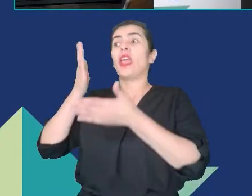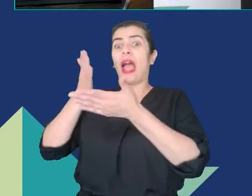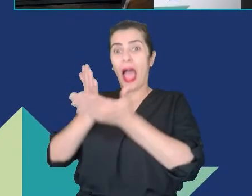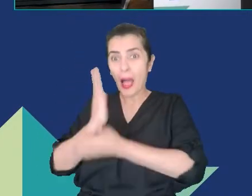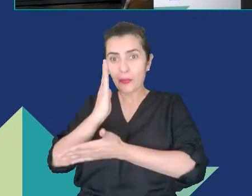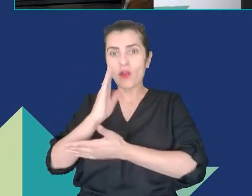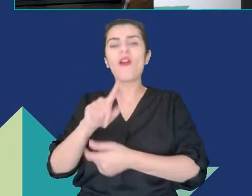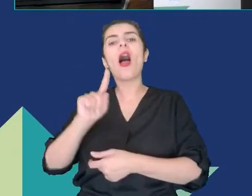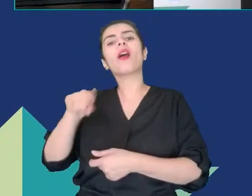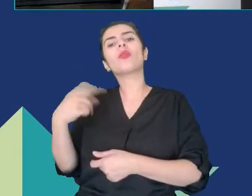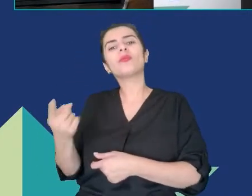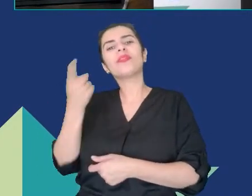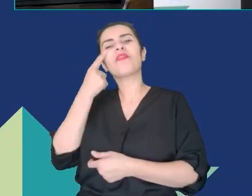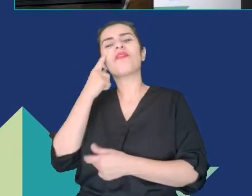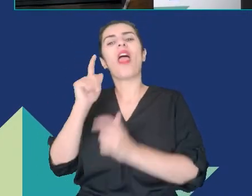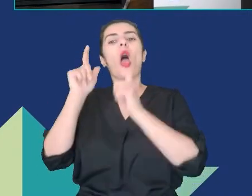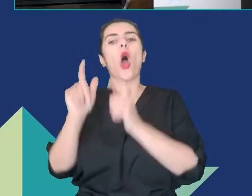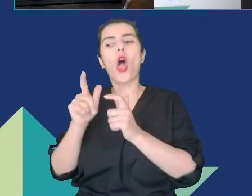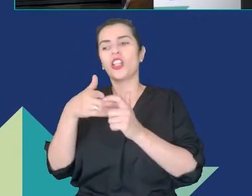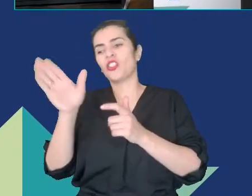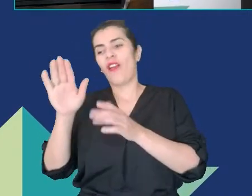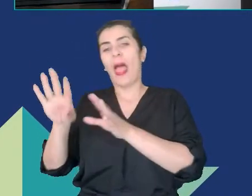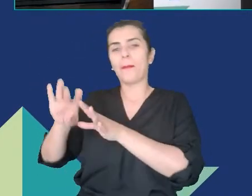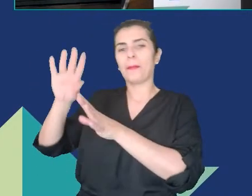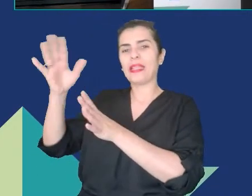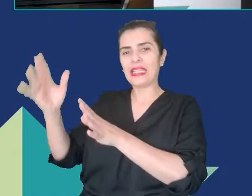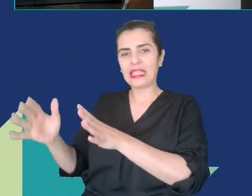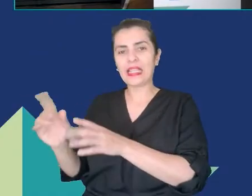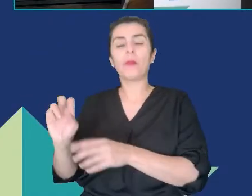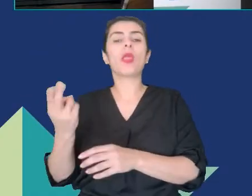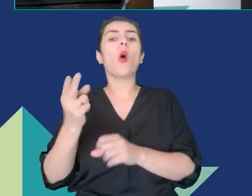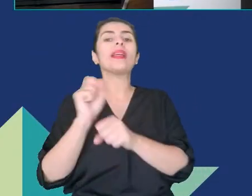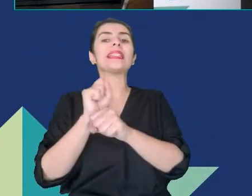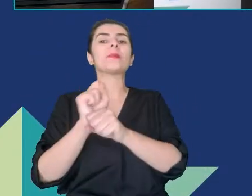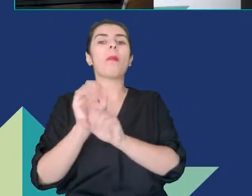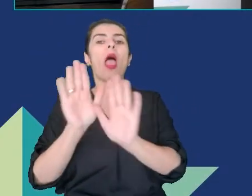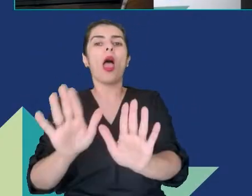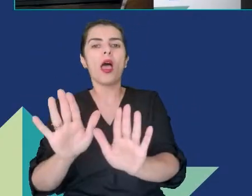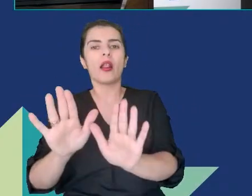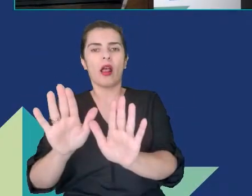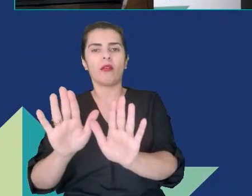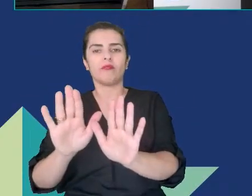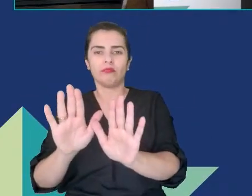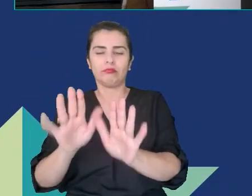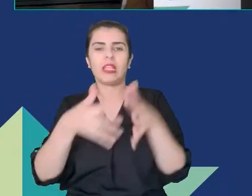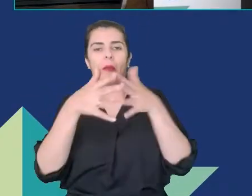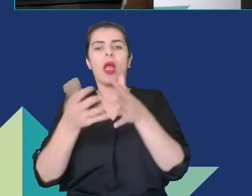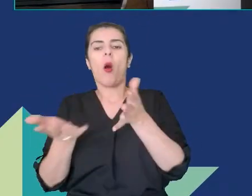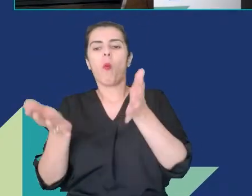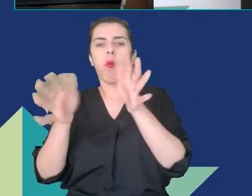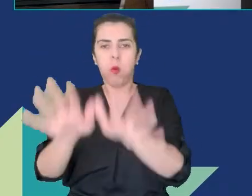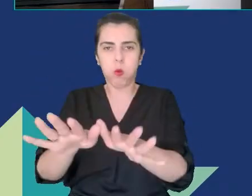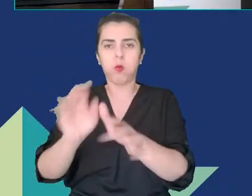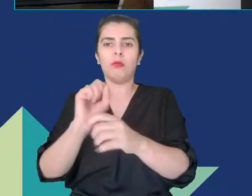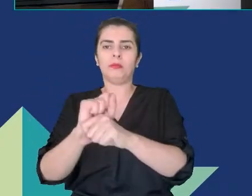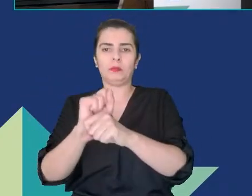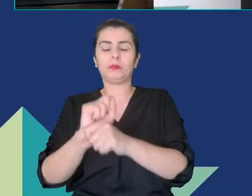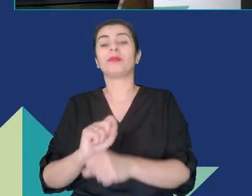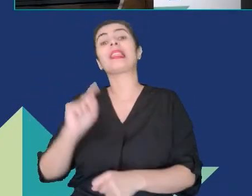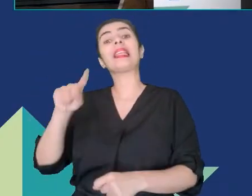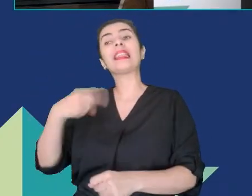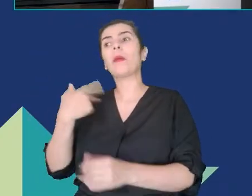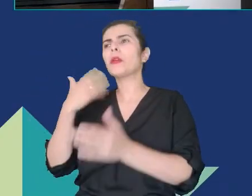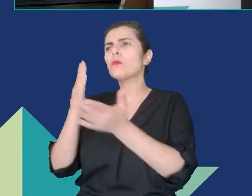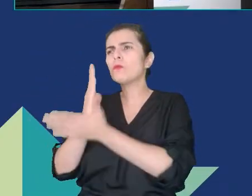material vai, se ele vai para a pilha, se ele vai para um bota-espera. Né? Depois, uma aprovação visual, se eu tenho borrachudo,